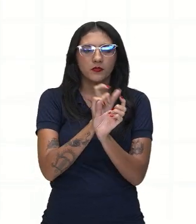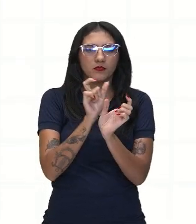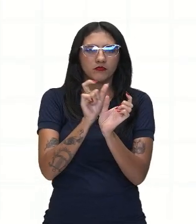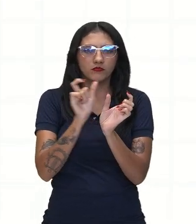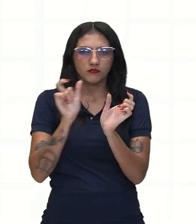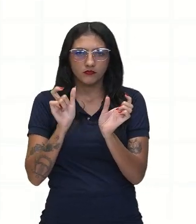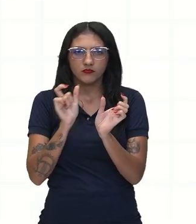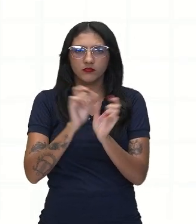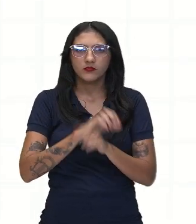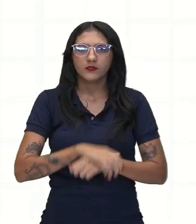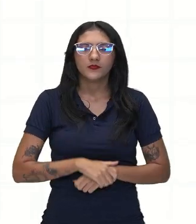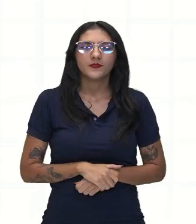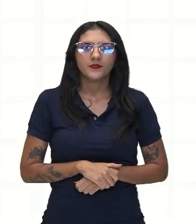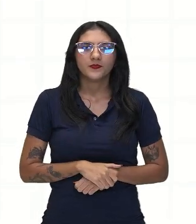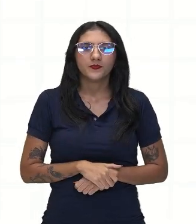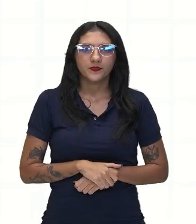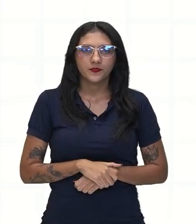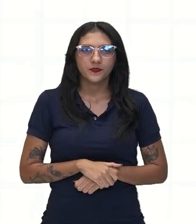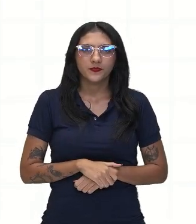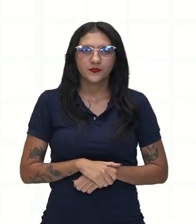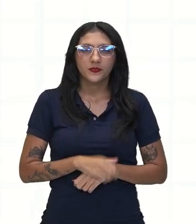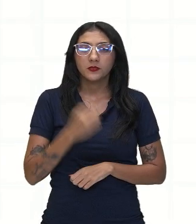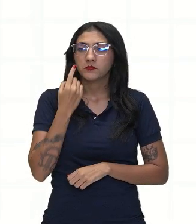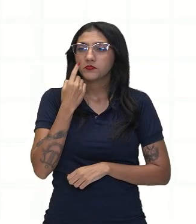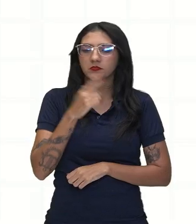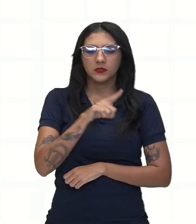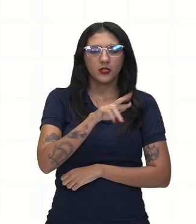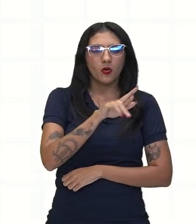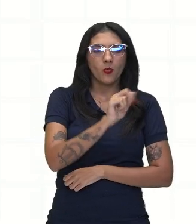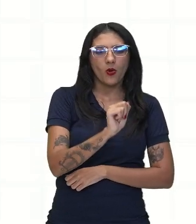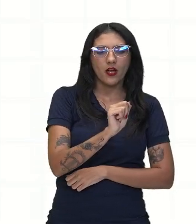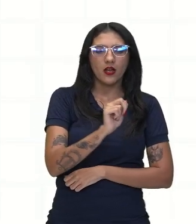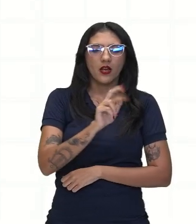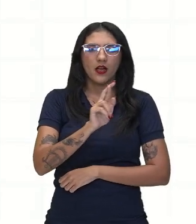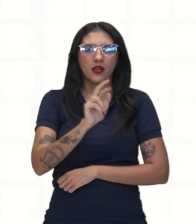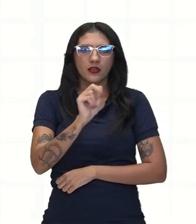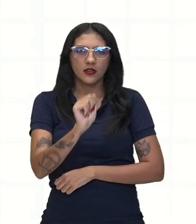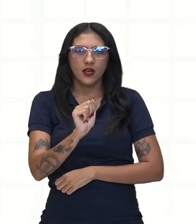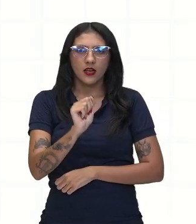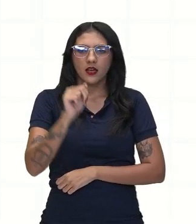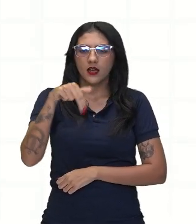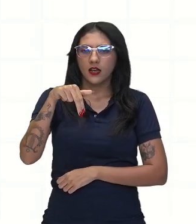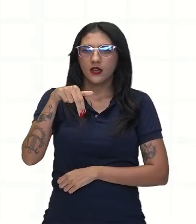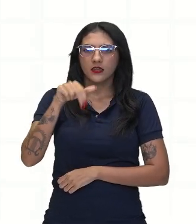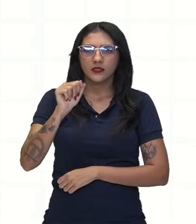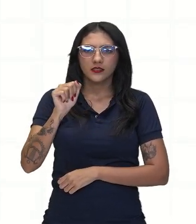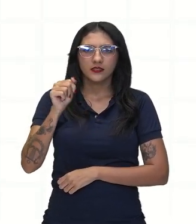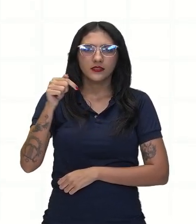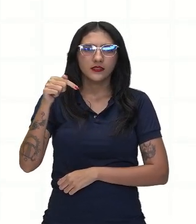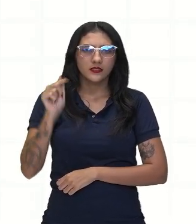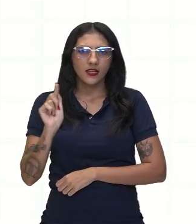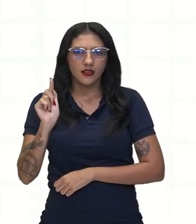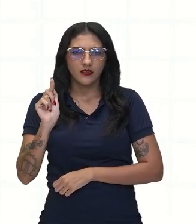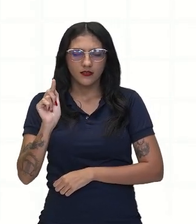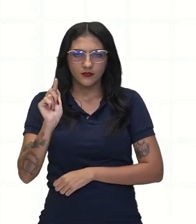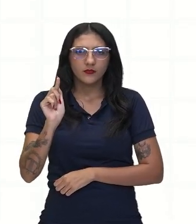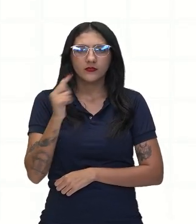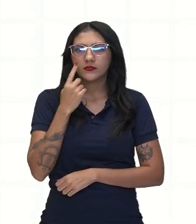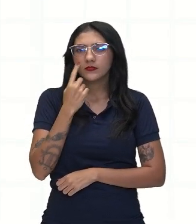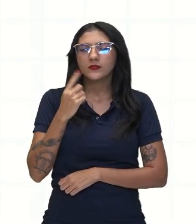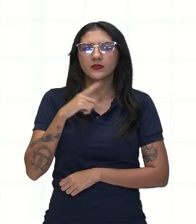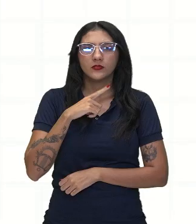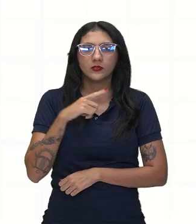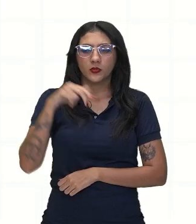mais intensidade. Então, Guaraná é diferente o guá do rá do na, né?